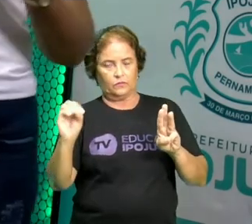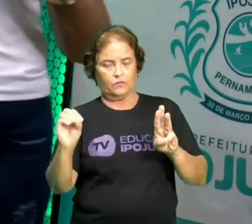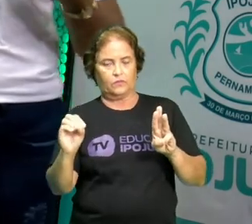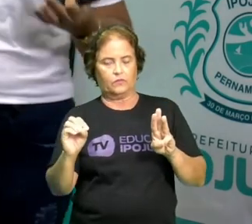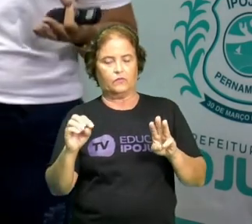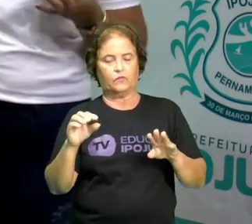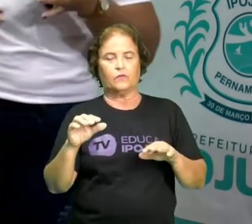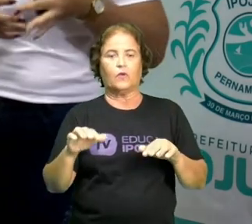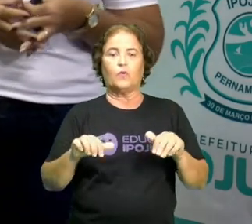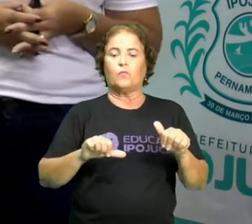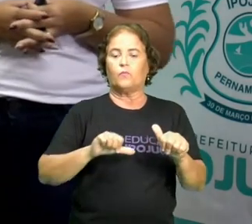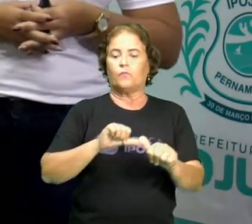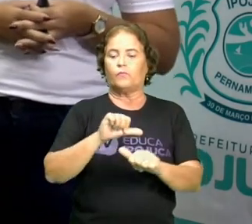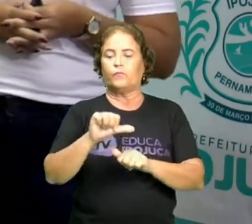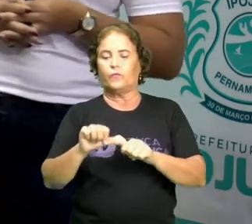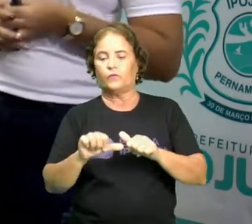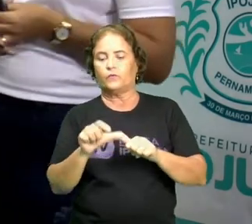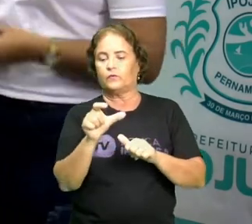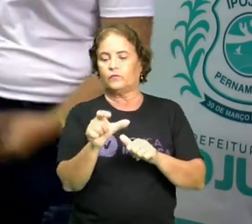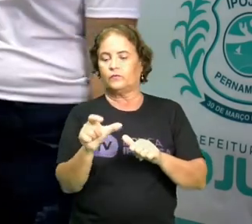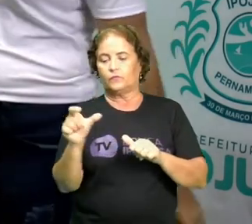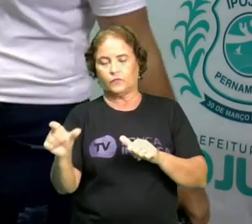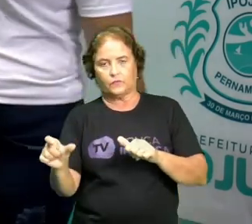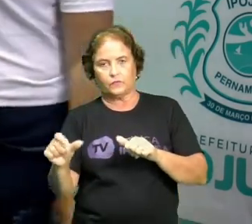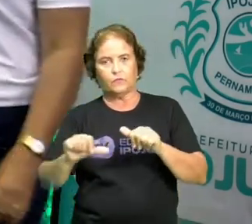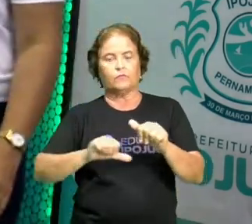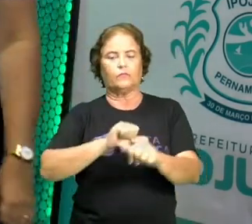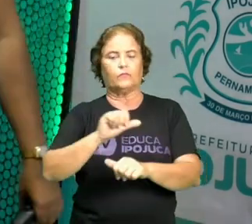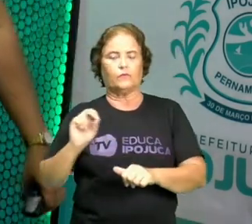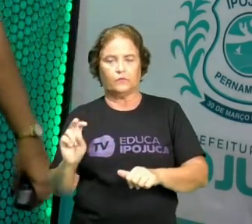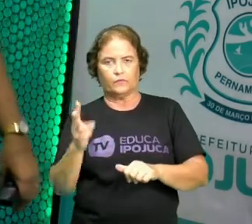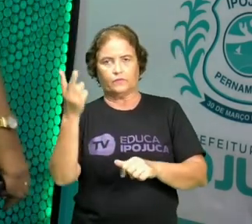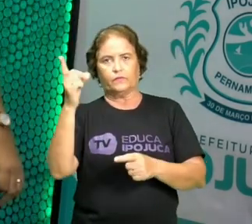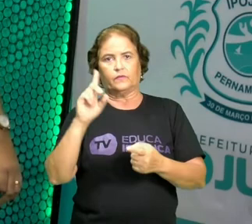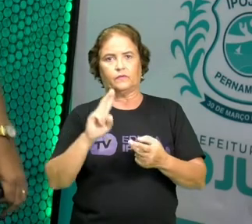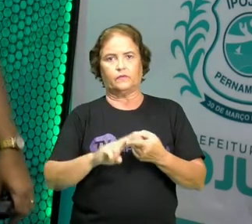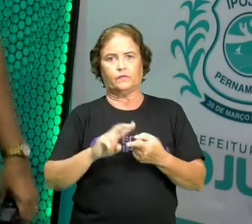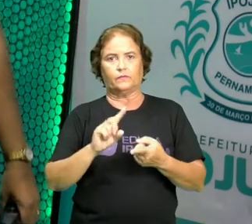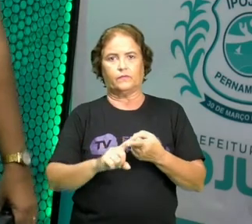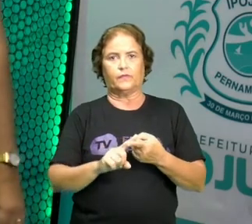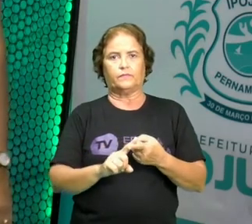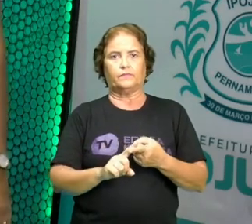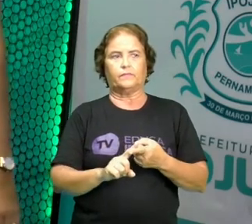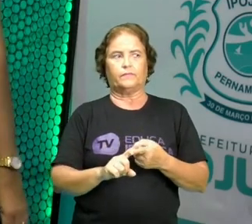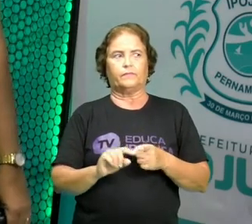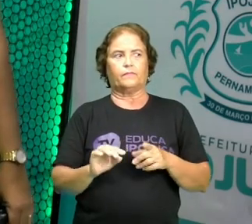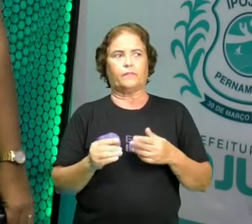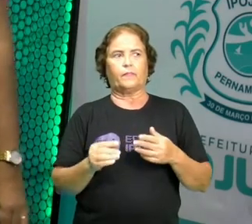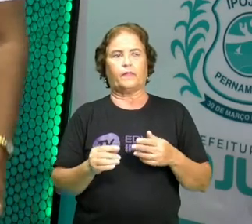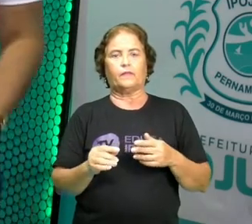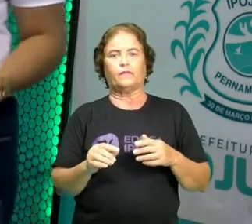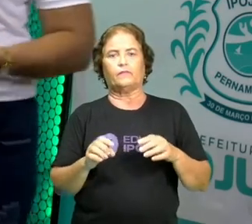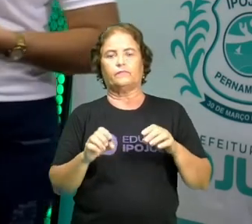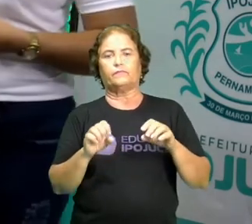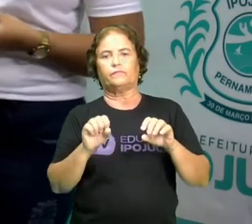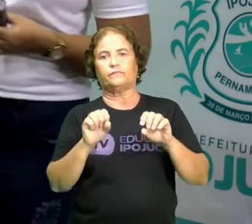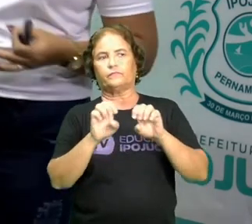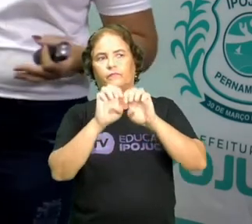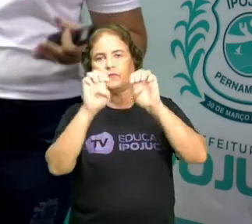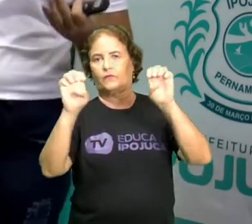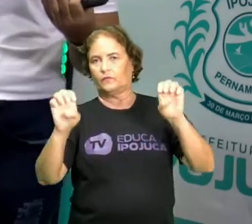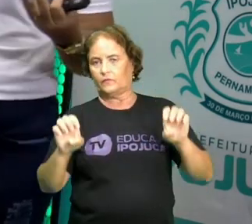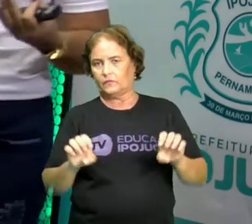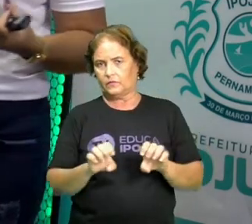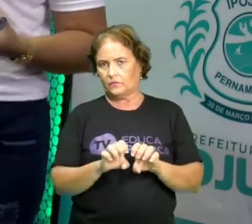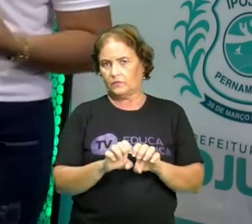de posição, ele muda também o seu valor. Aí a gente tem aqui que o sistema é um